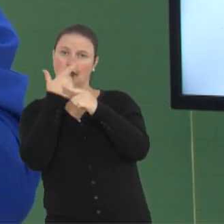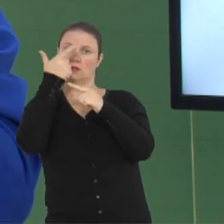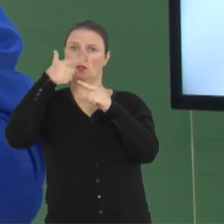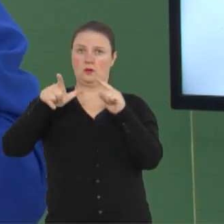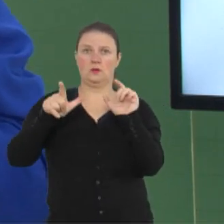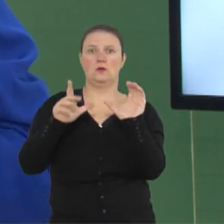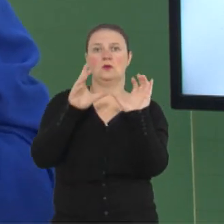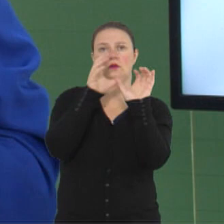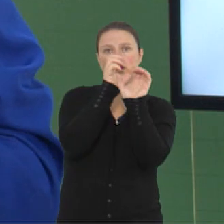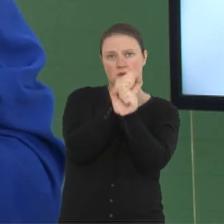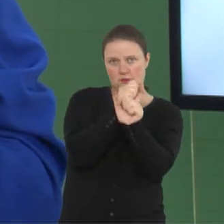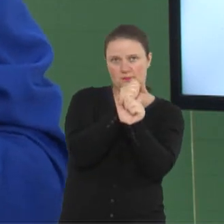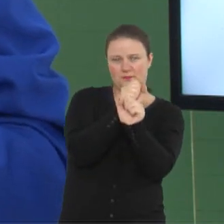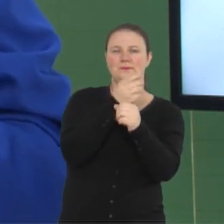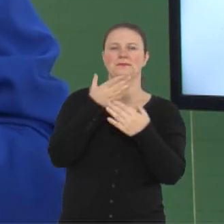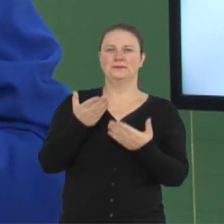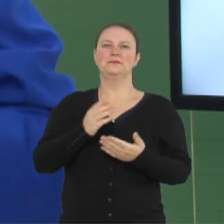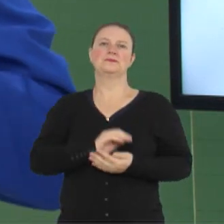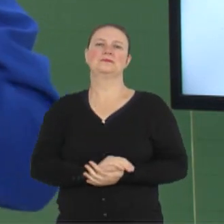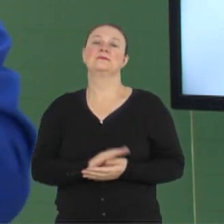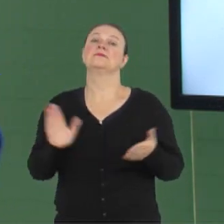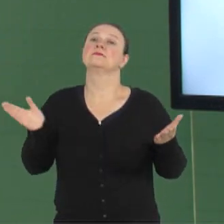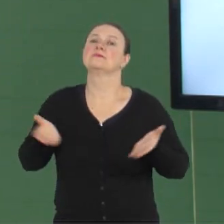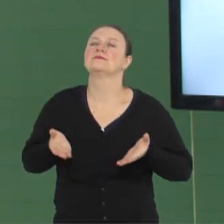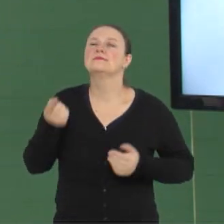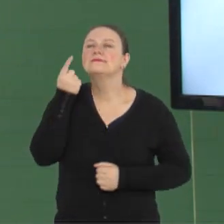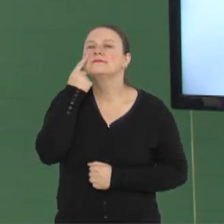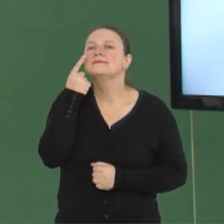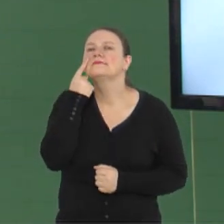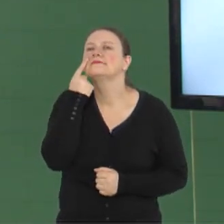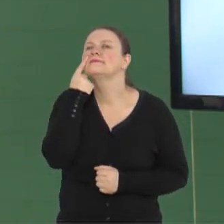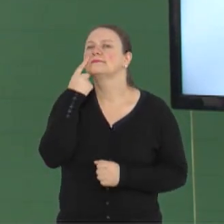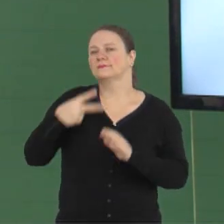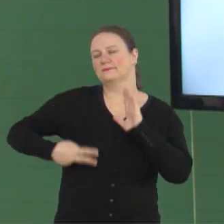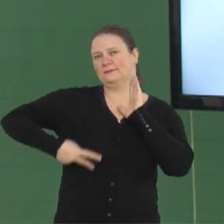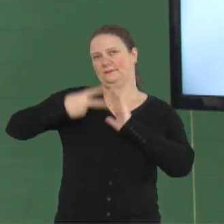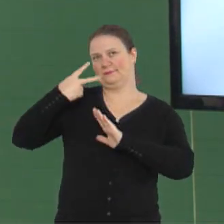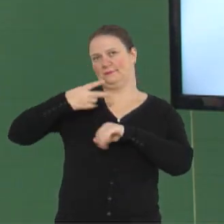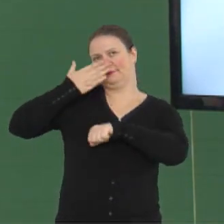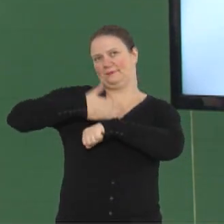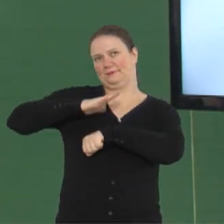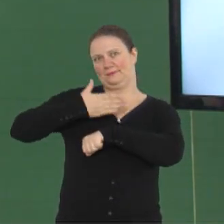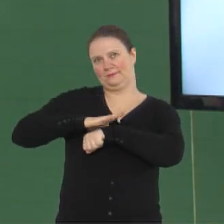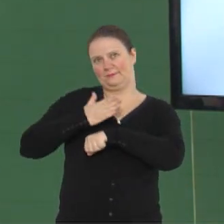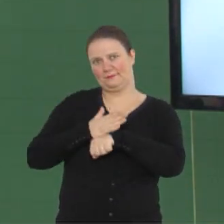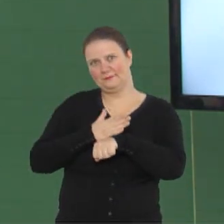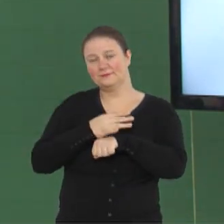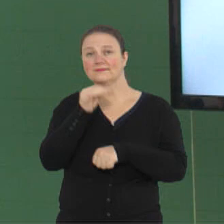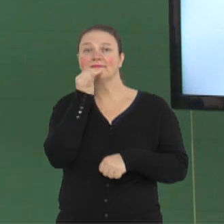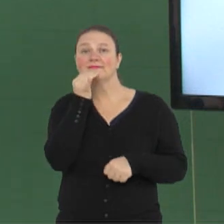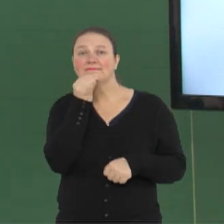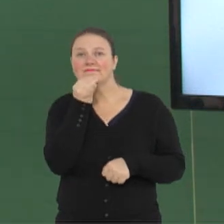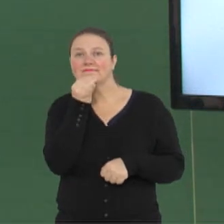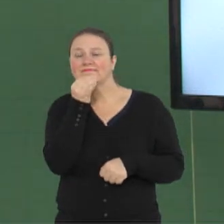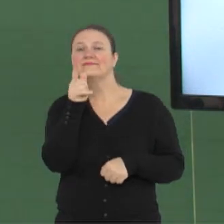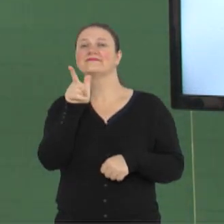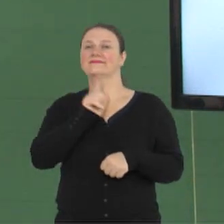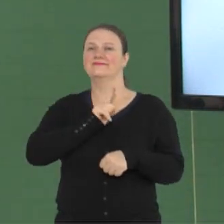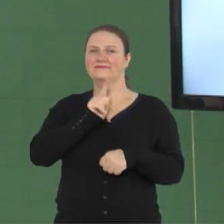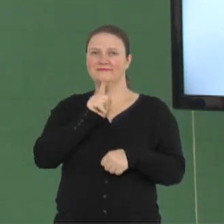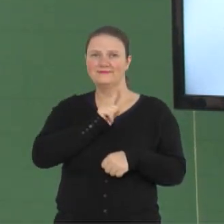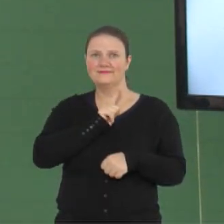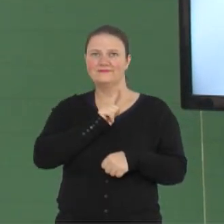e depois a adição. Agora, vamos ver o segundo exercício nesse exemplo, que temos